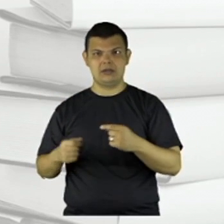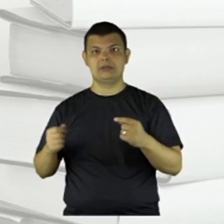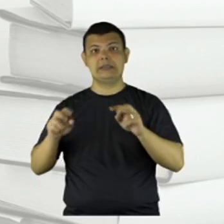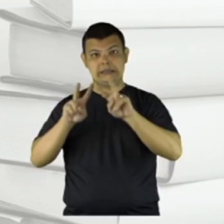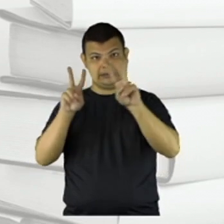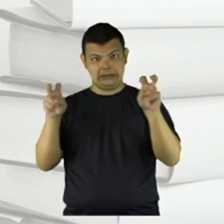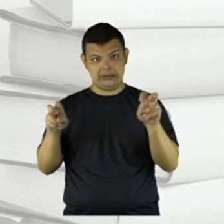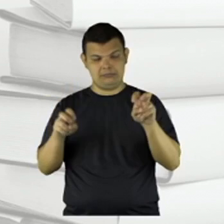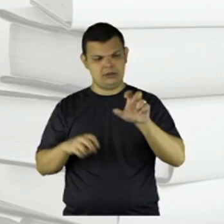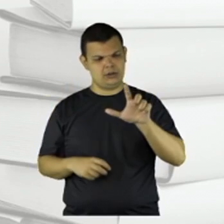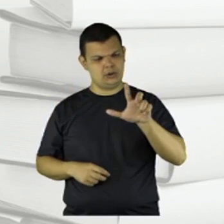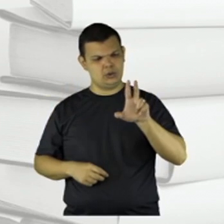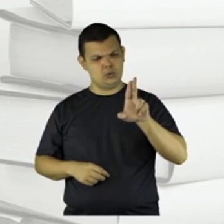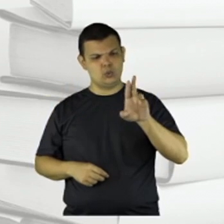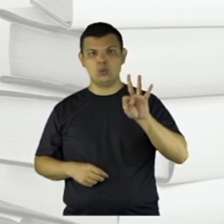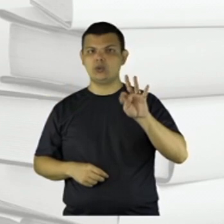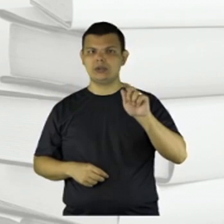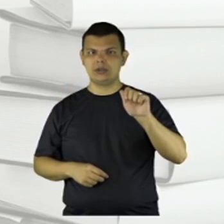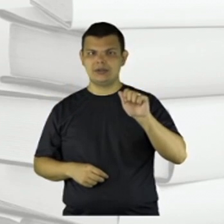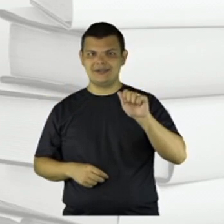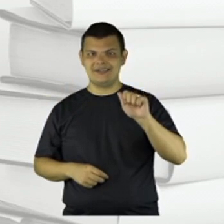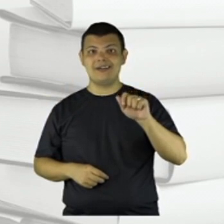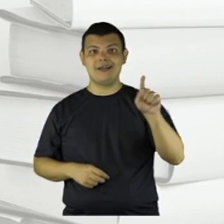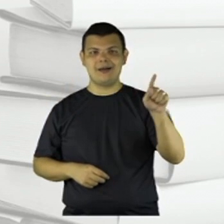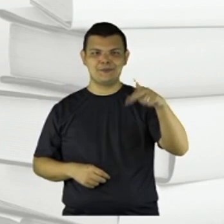né? Lá com o seu professor na escola?